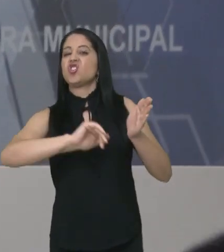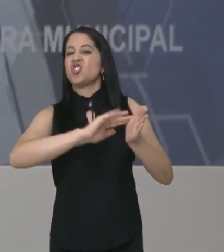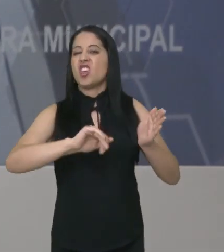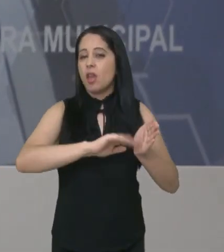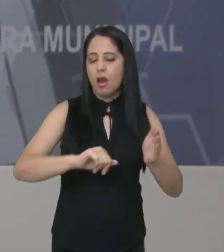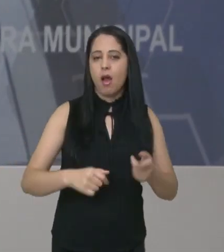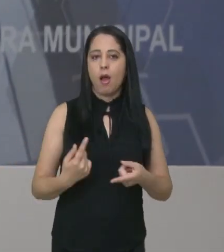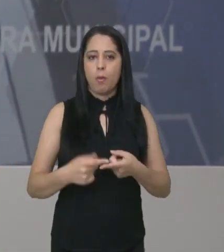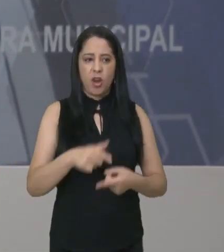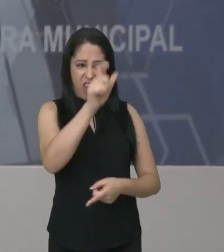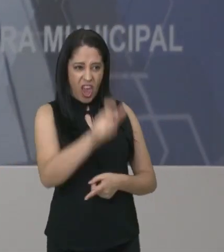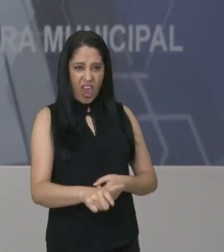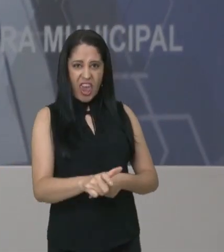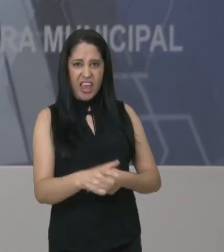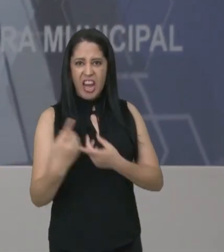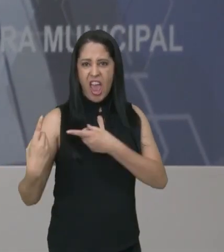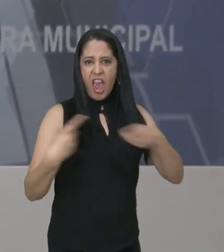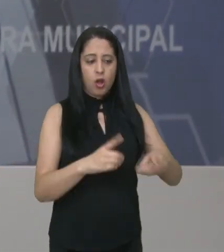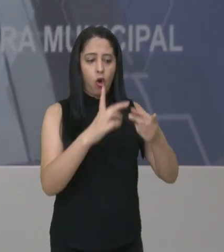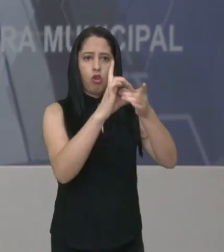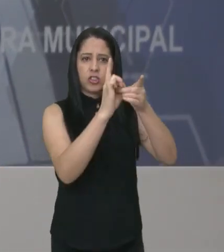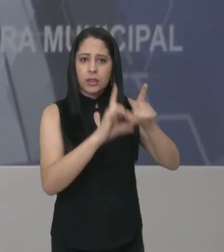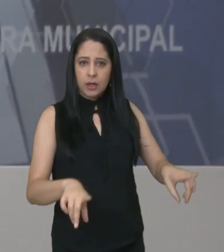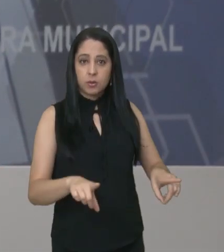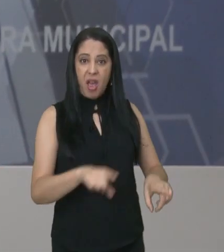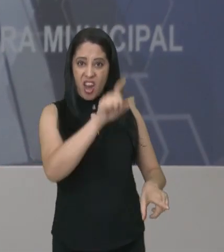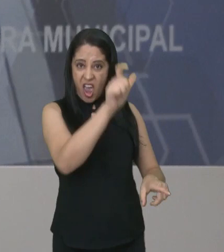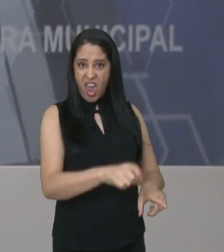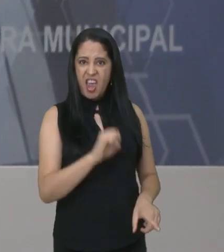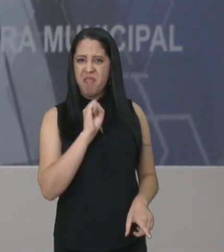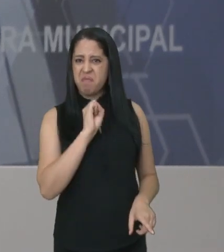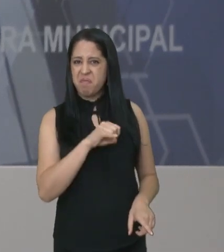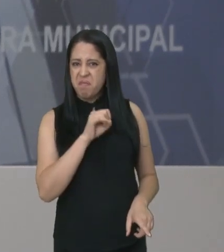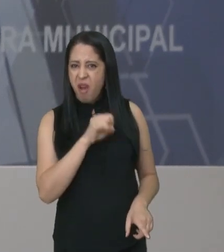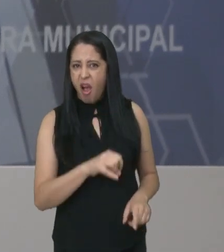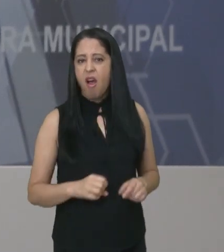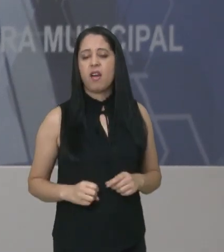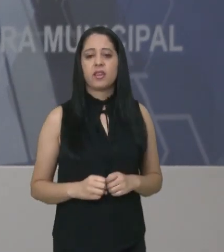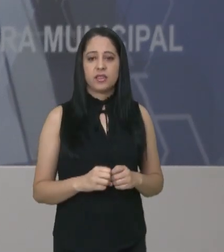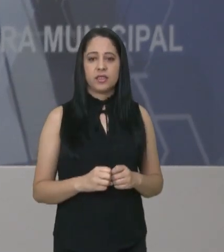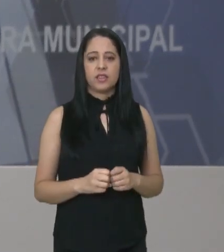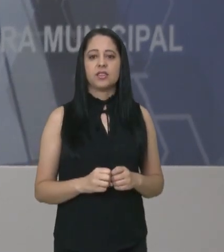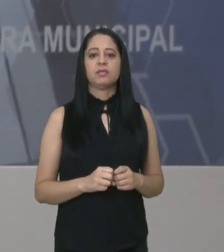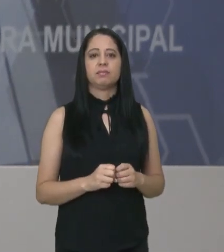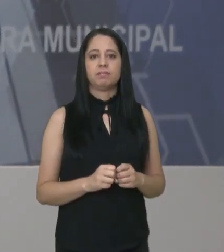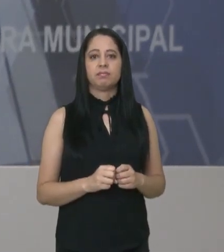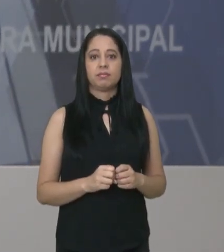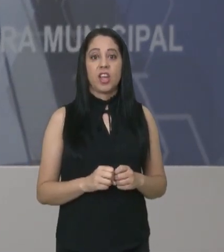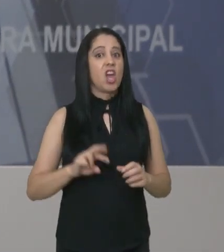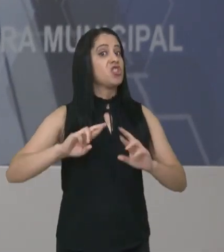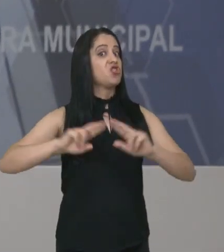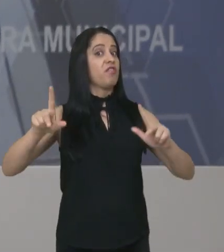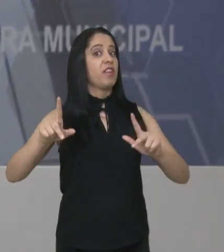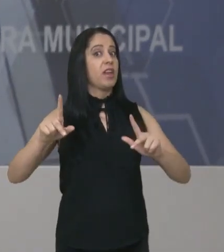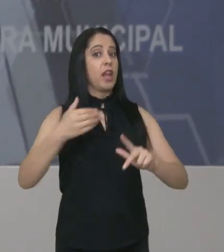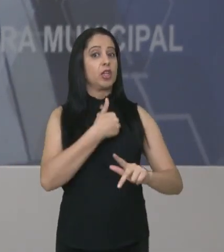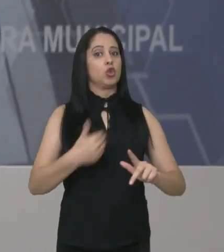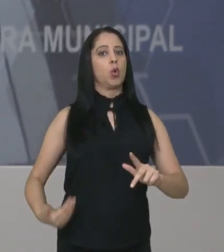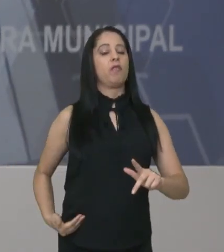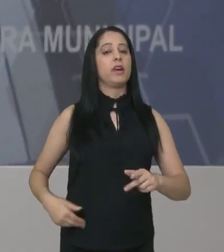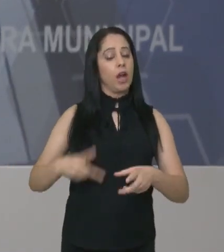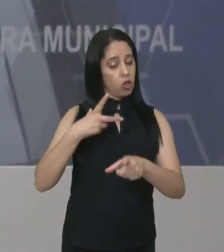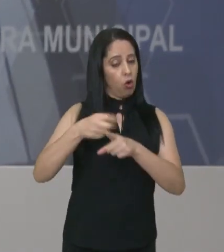da atitude antidemocrática e covarde do presidente, diferente do governador, né, eleito, bem diferente do governador eleito, que não